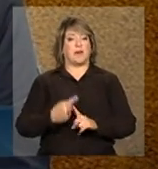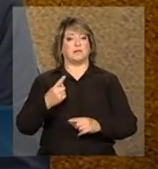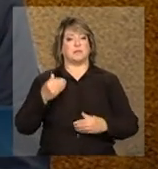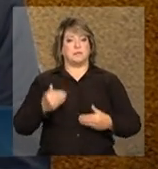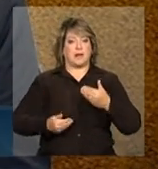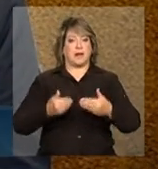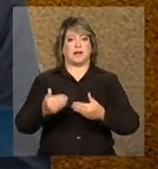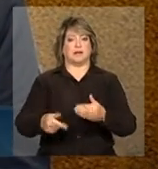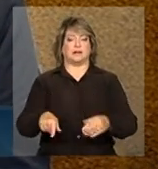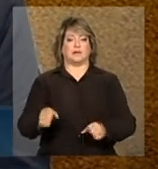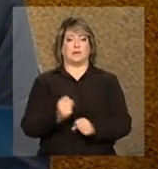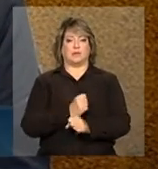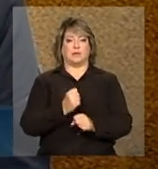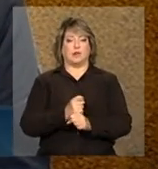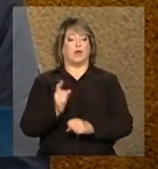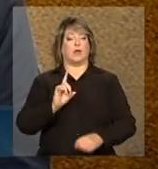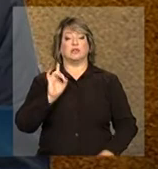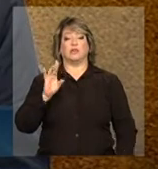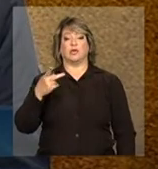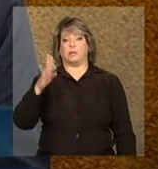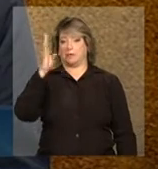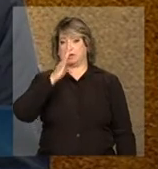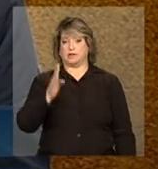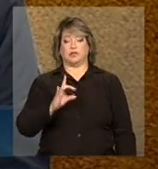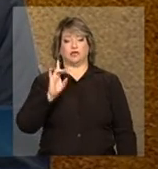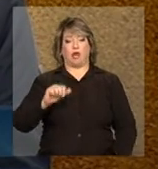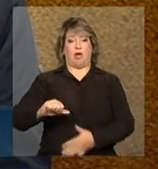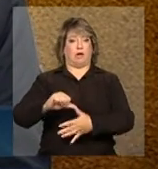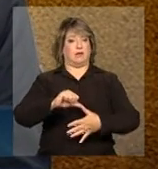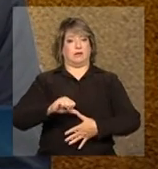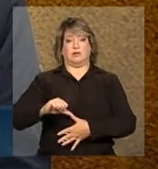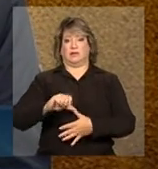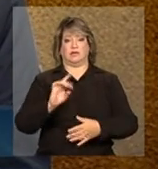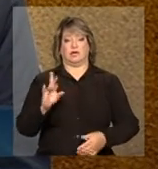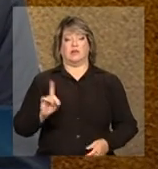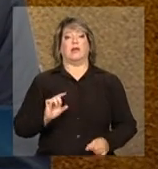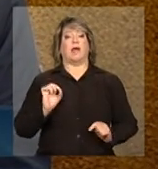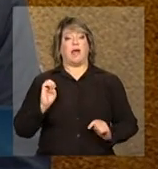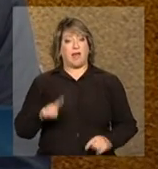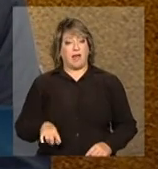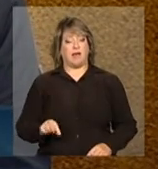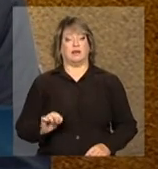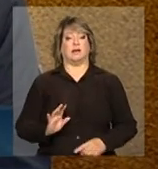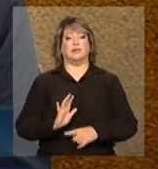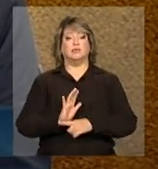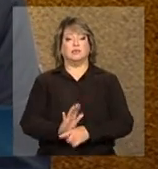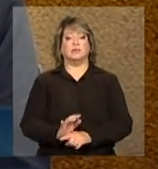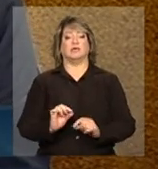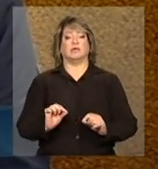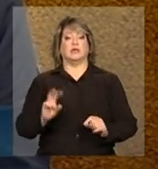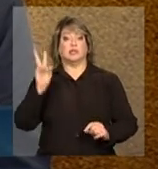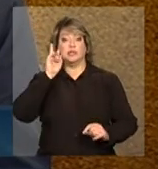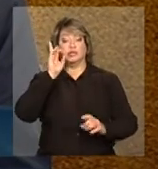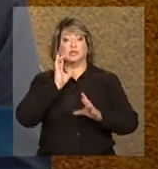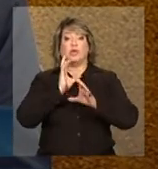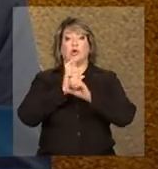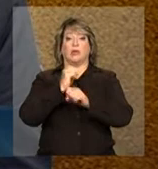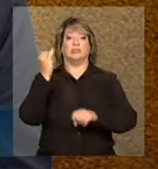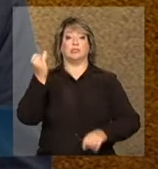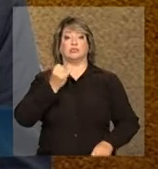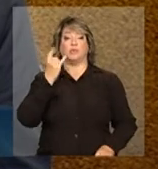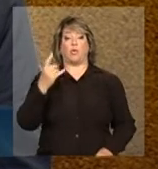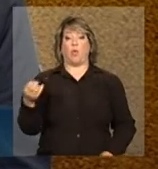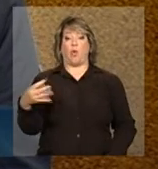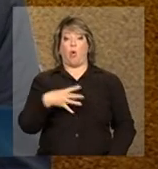construção. Que não é apenas do Brasil, não é apenas da América Latina, é uma expectativa, digamos, histórica de um